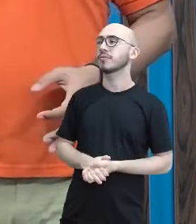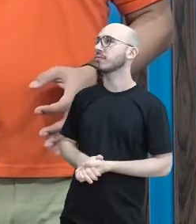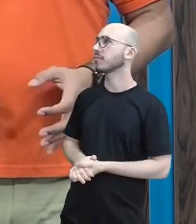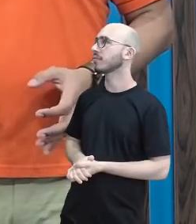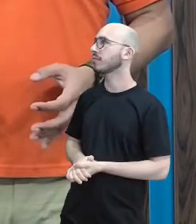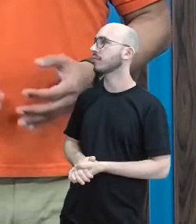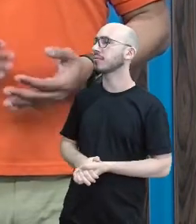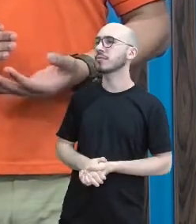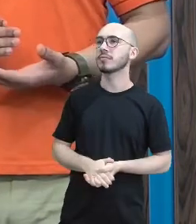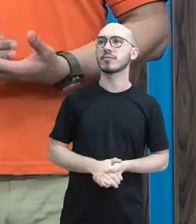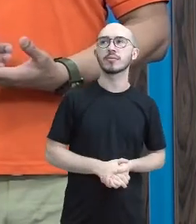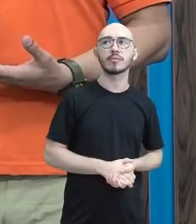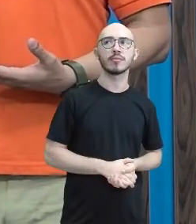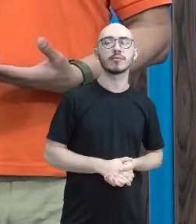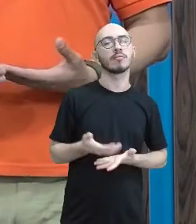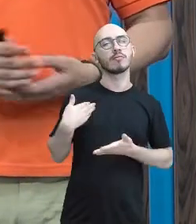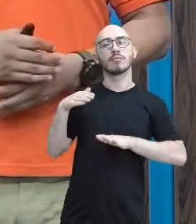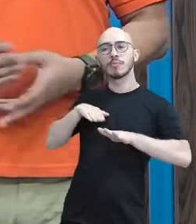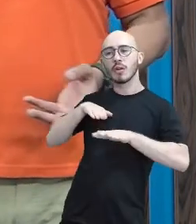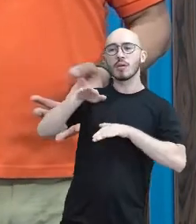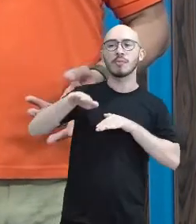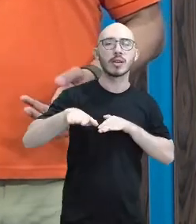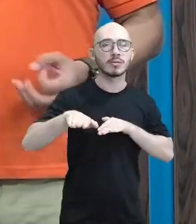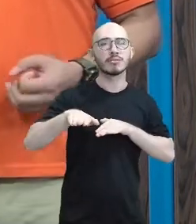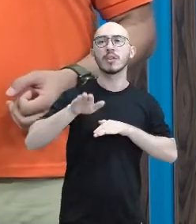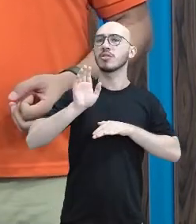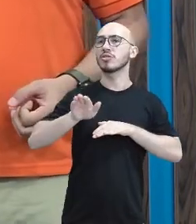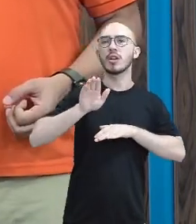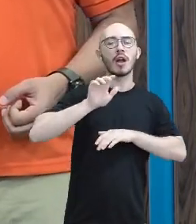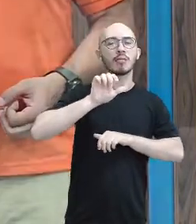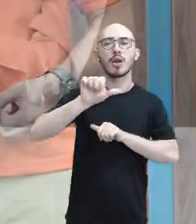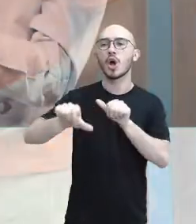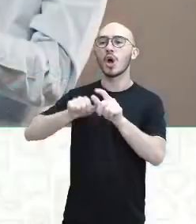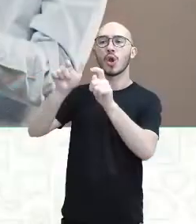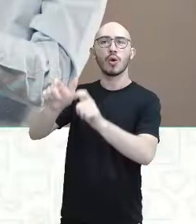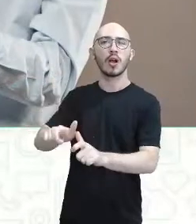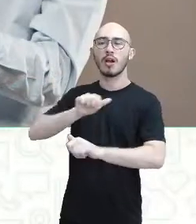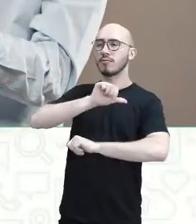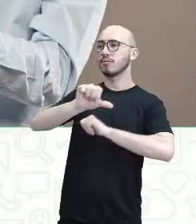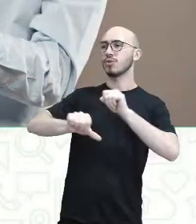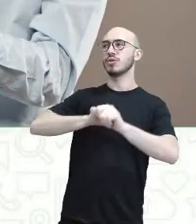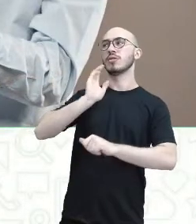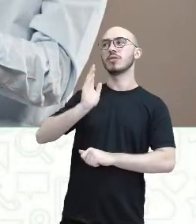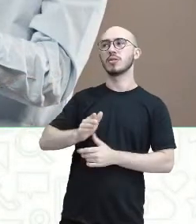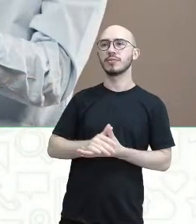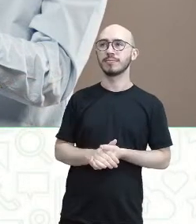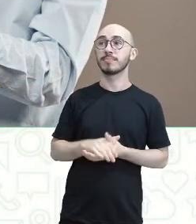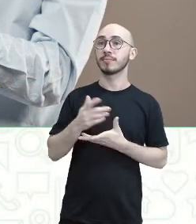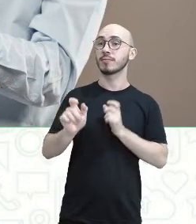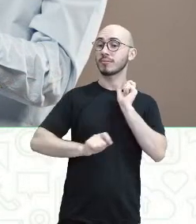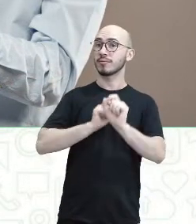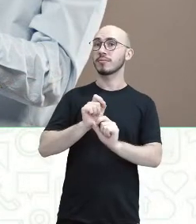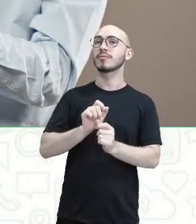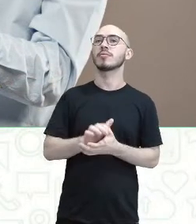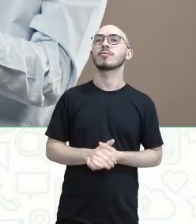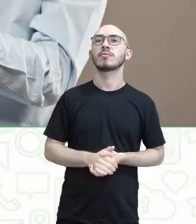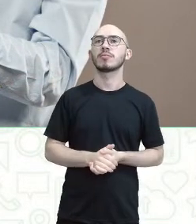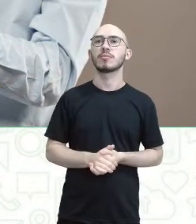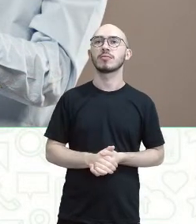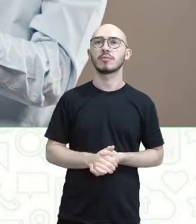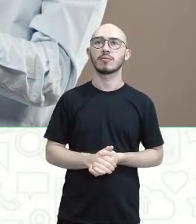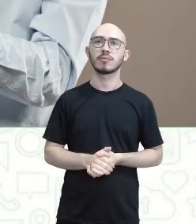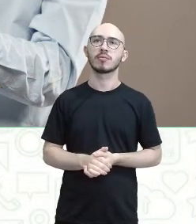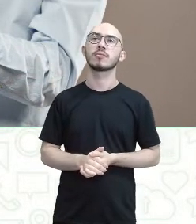same place anymore. Ou seja, um passo adiante e você não está no mesmo lugar mais, né? Então, ó, to keep, mantenha, aliás,